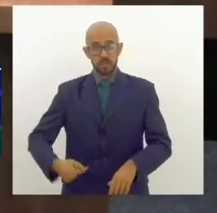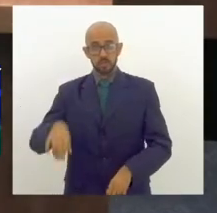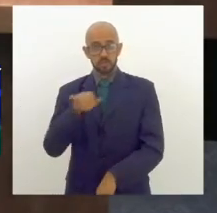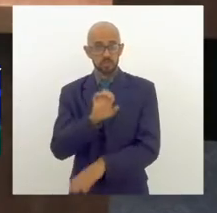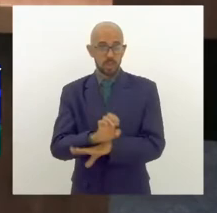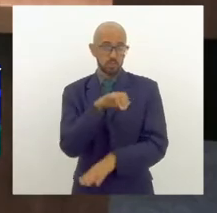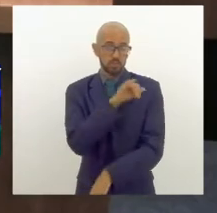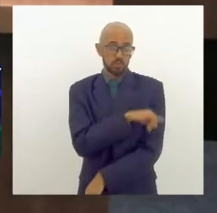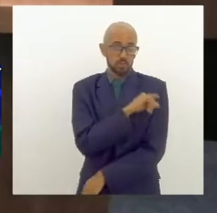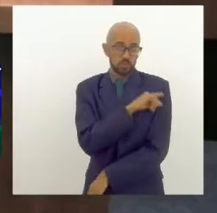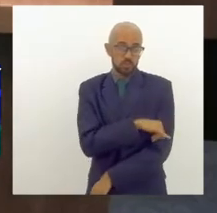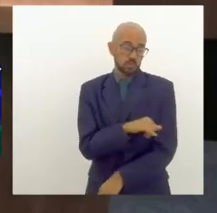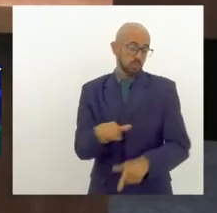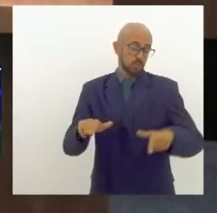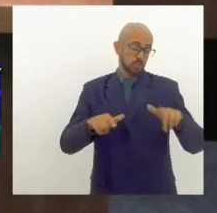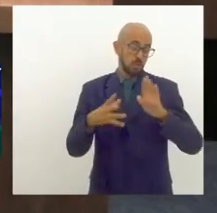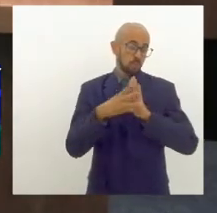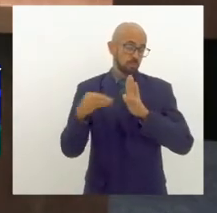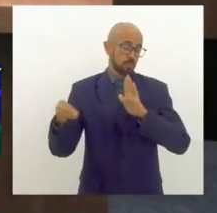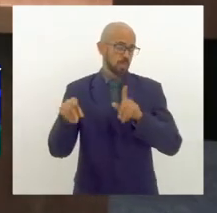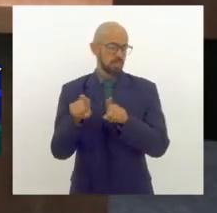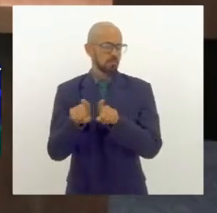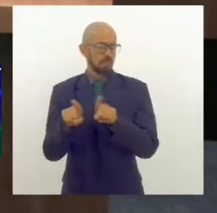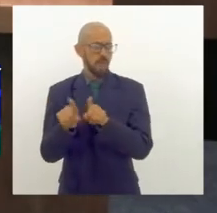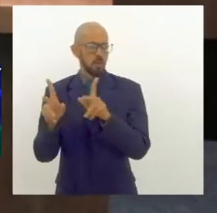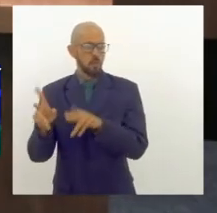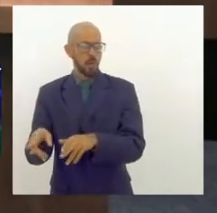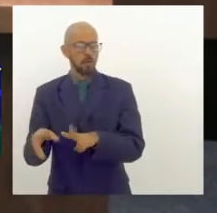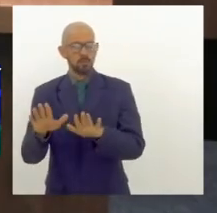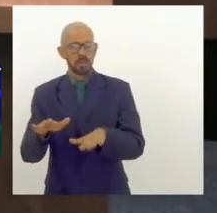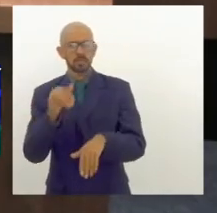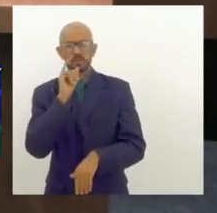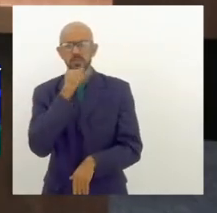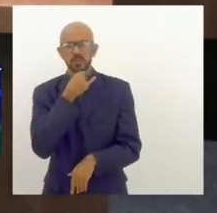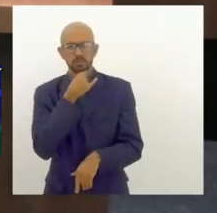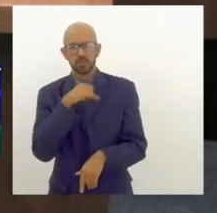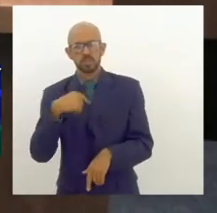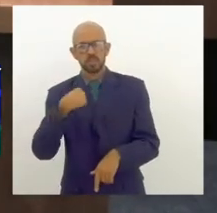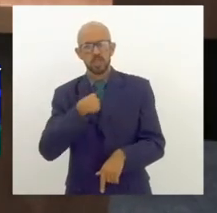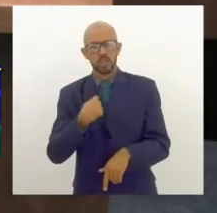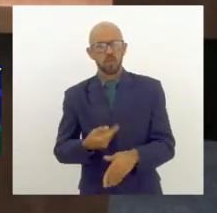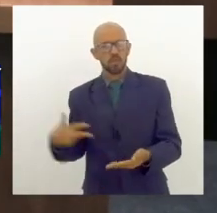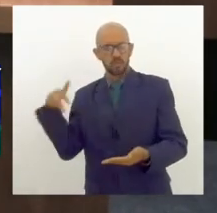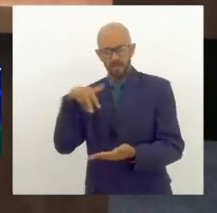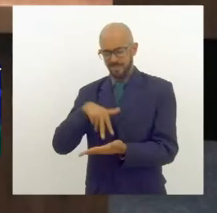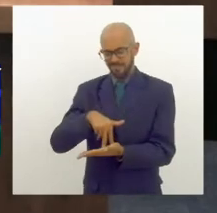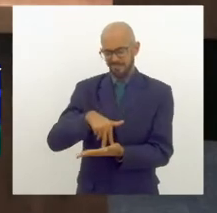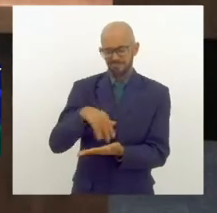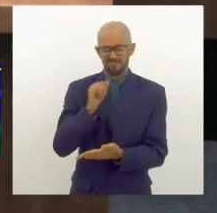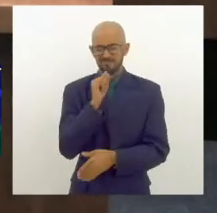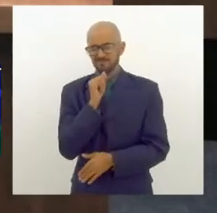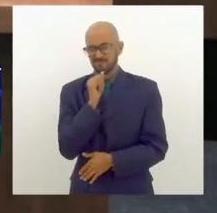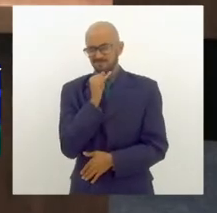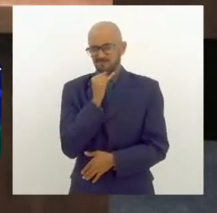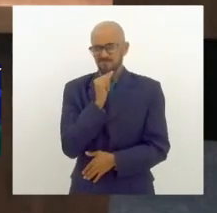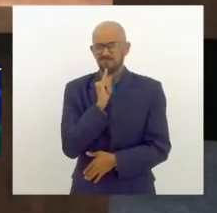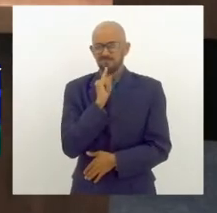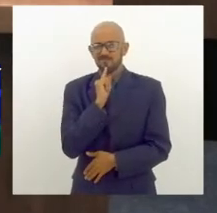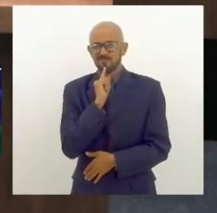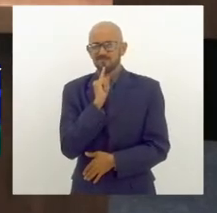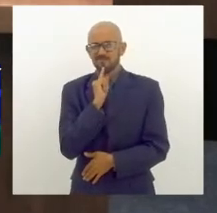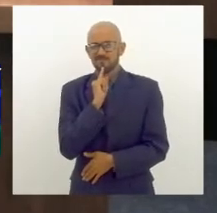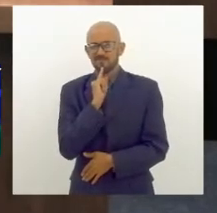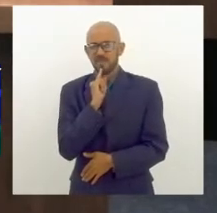Janeiro trabalha da mesma maneira. E, infelizmente, eu venho aqui com muita tristeza, primeiro